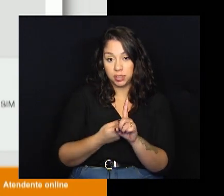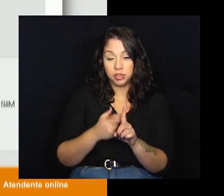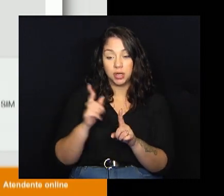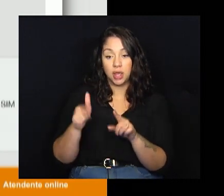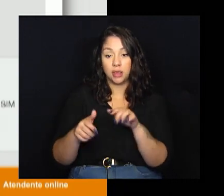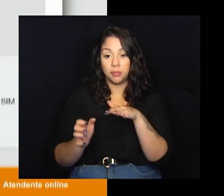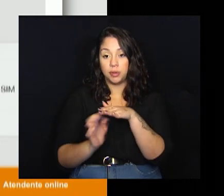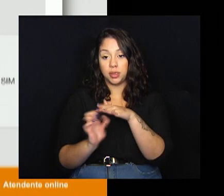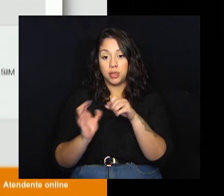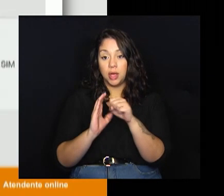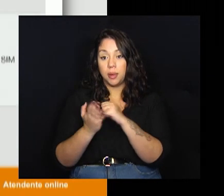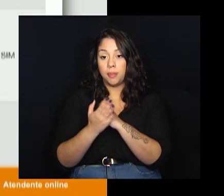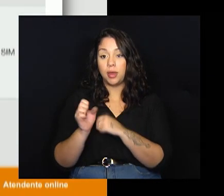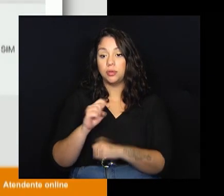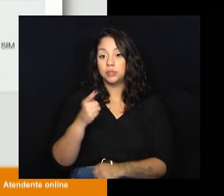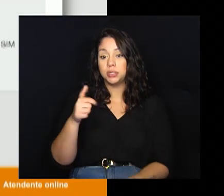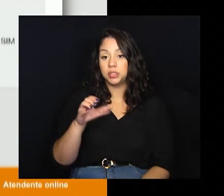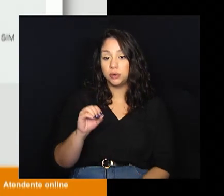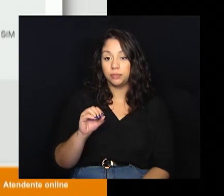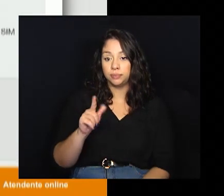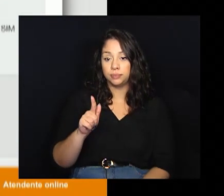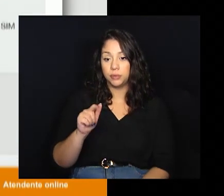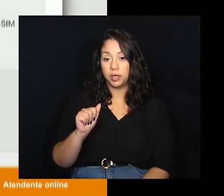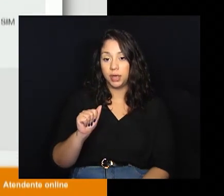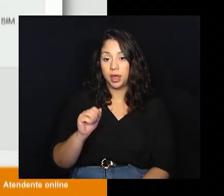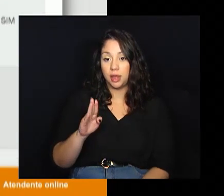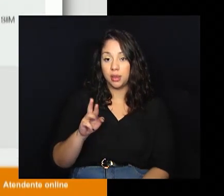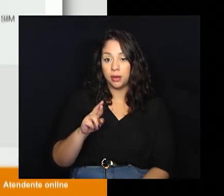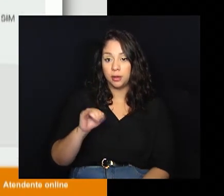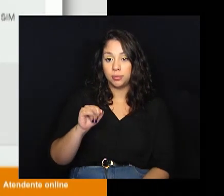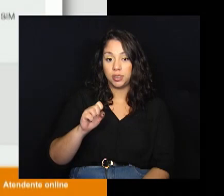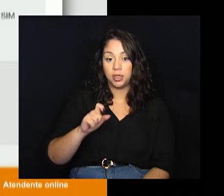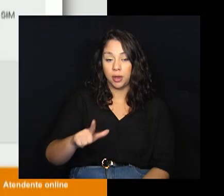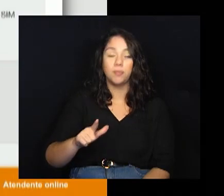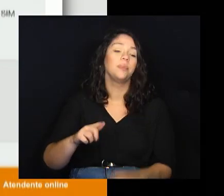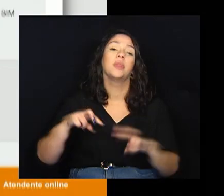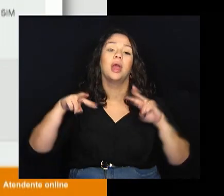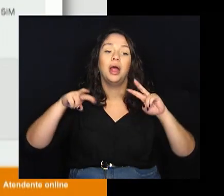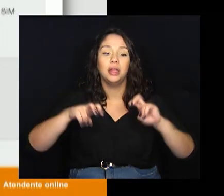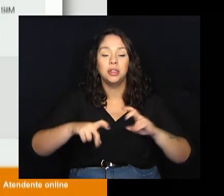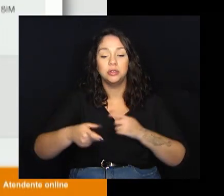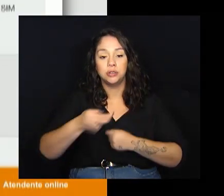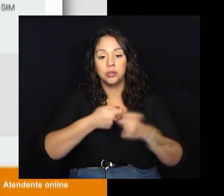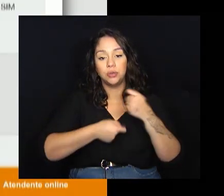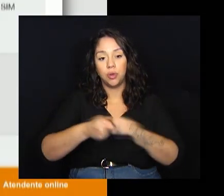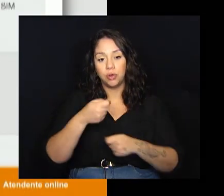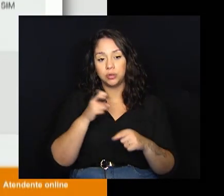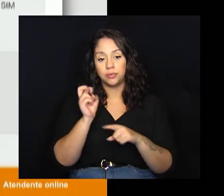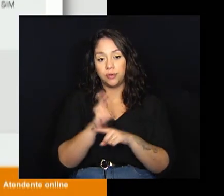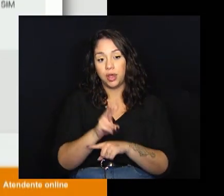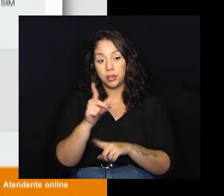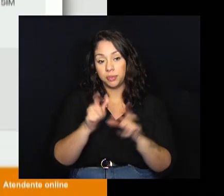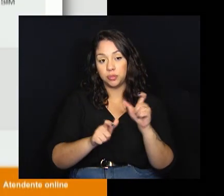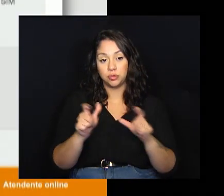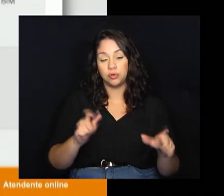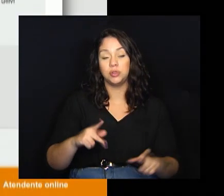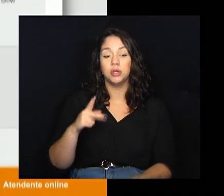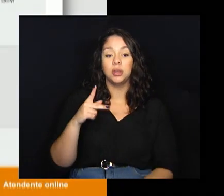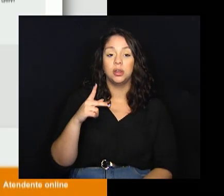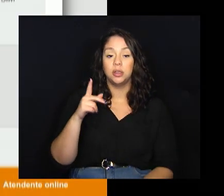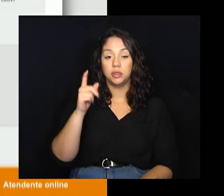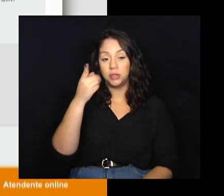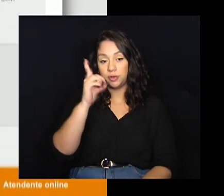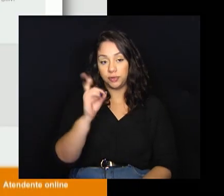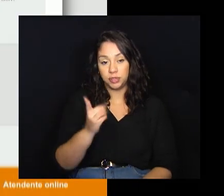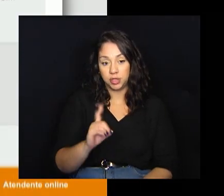no Jardim São Gabriel analista de negócios também vaga exclusiva para pessoas com deficiência são